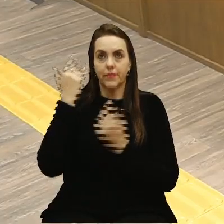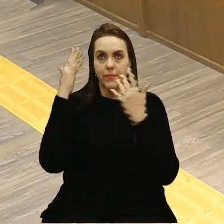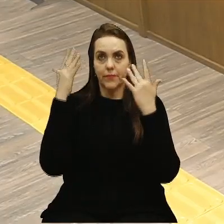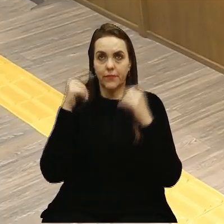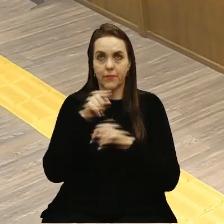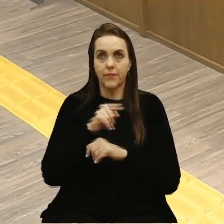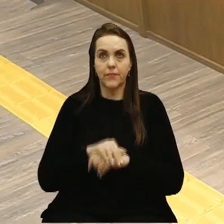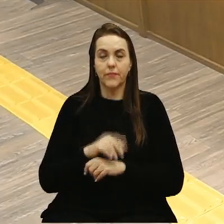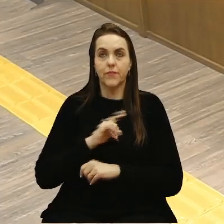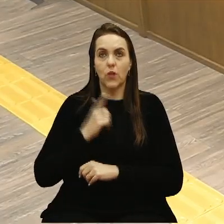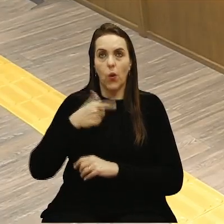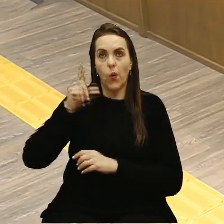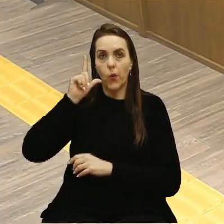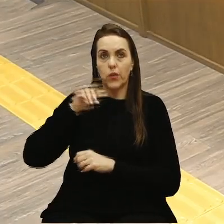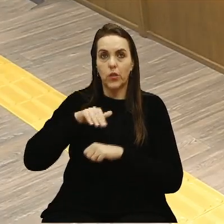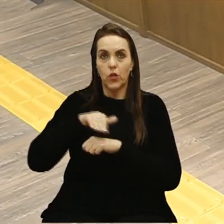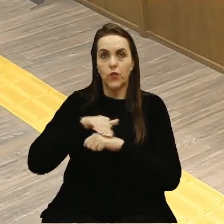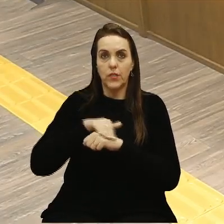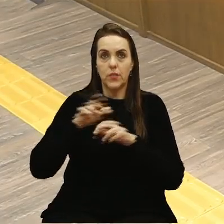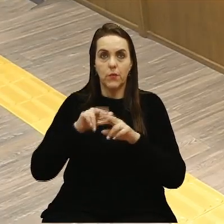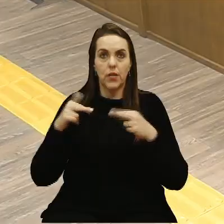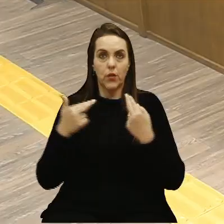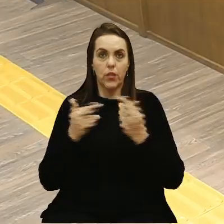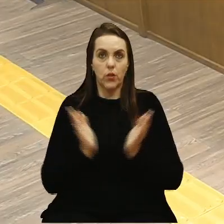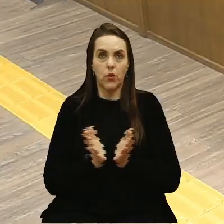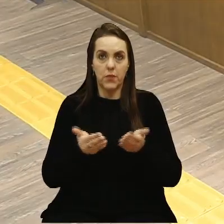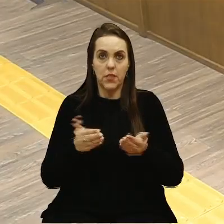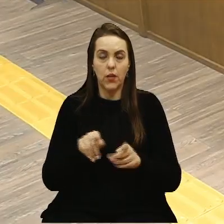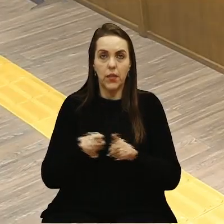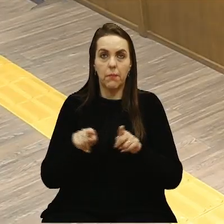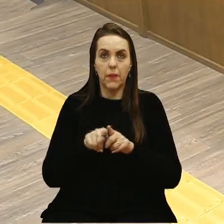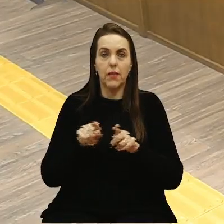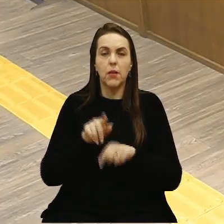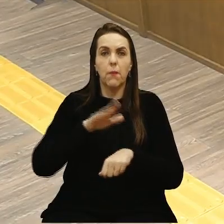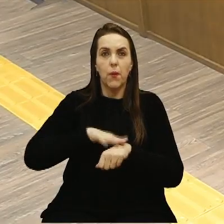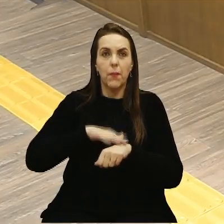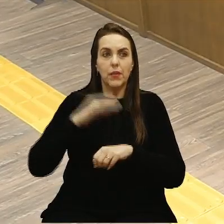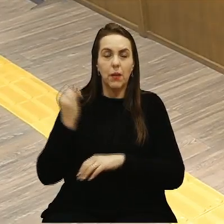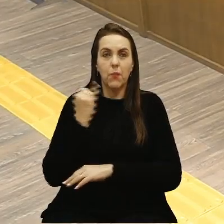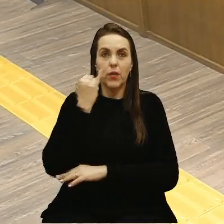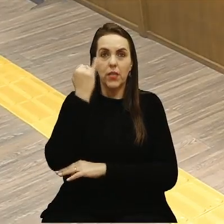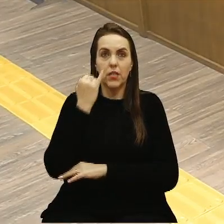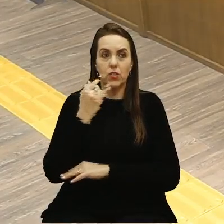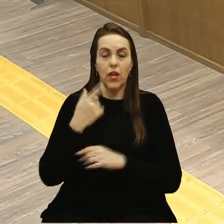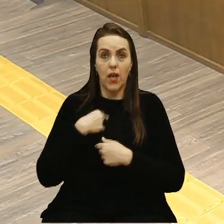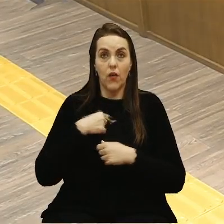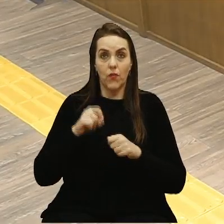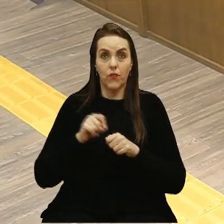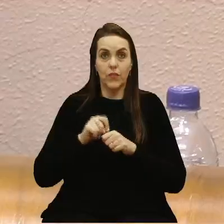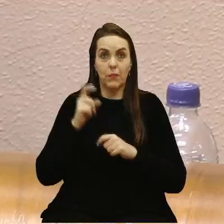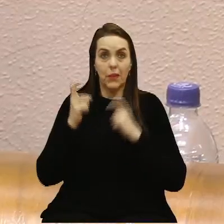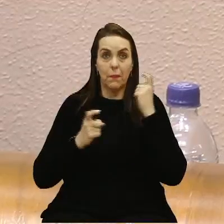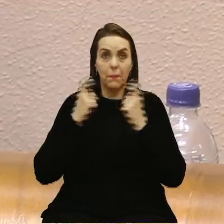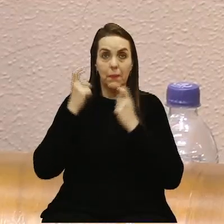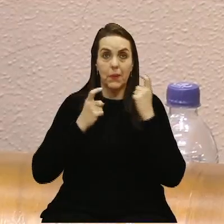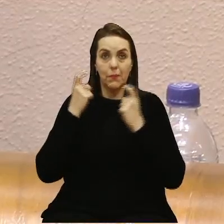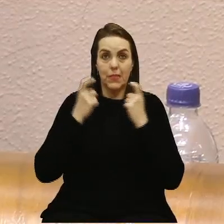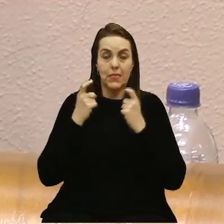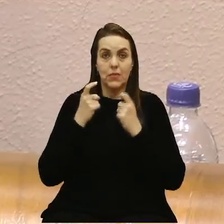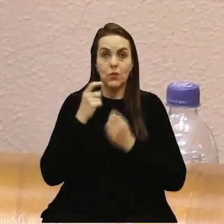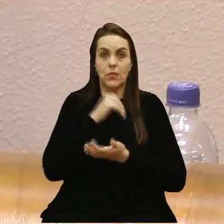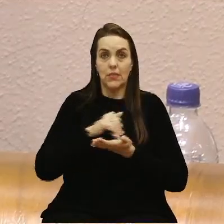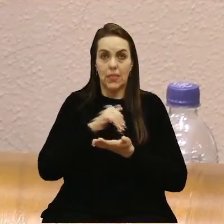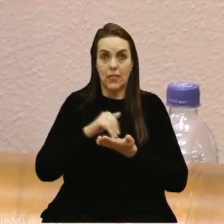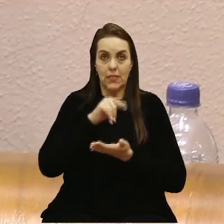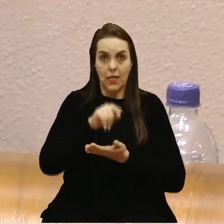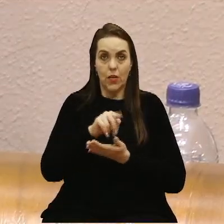já conversamos na reunião da comissão e tivemos um momento importante, mas eu deixei uma preocupação para o secretário, né?